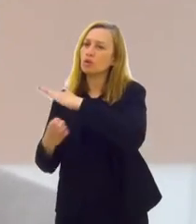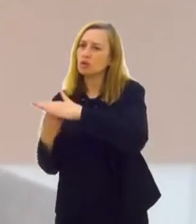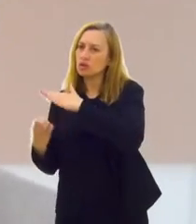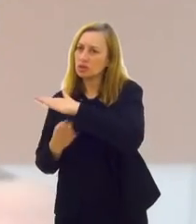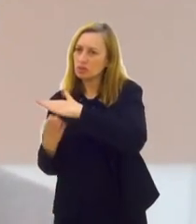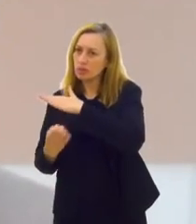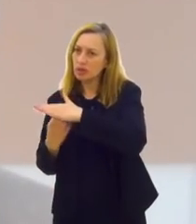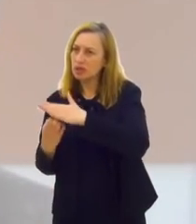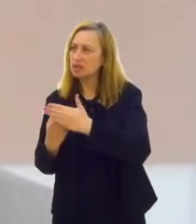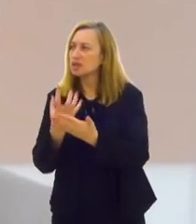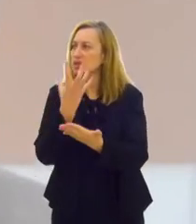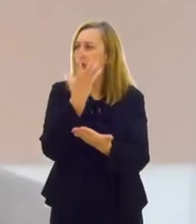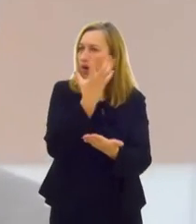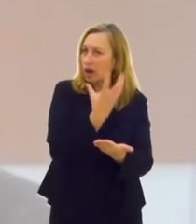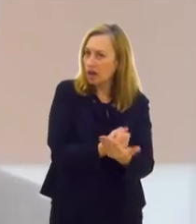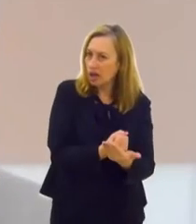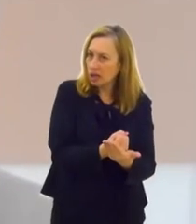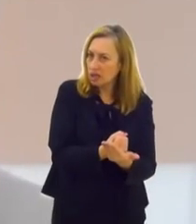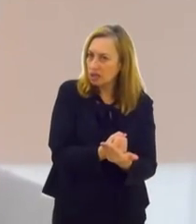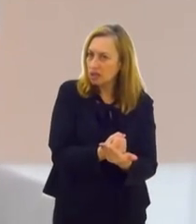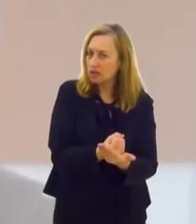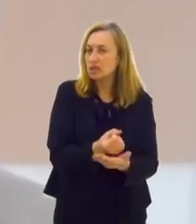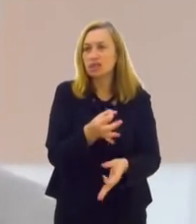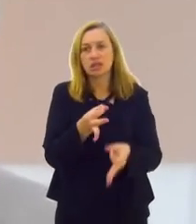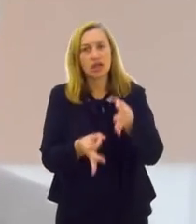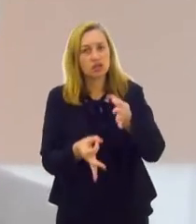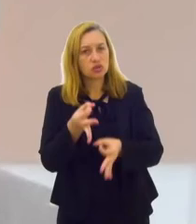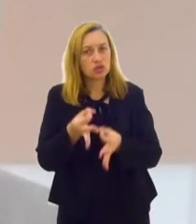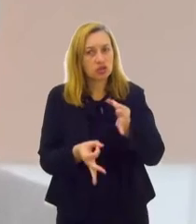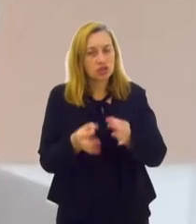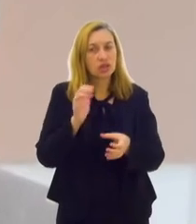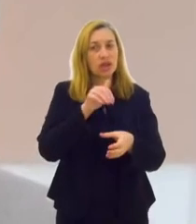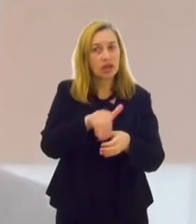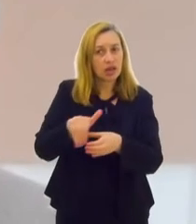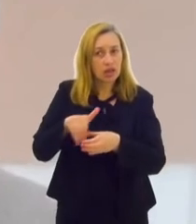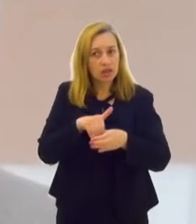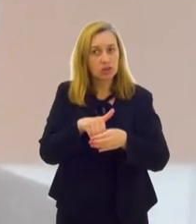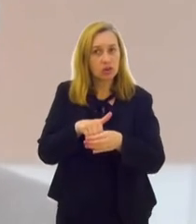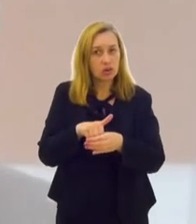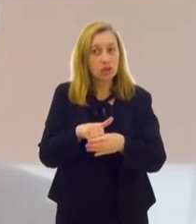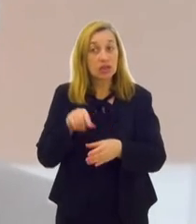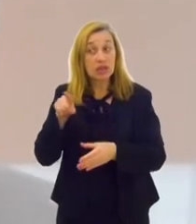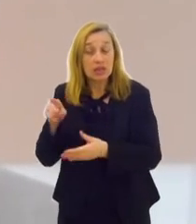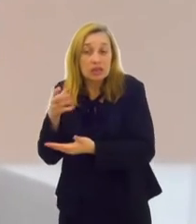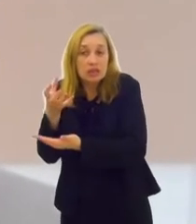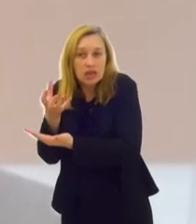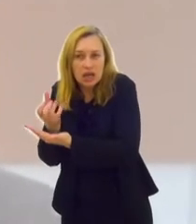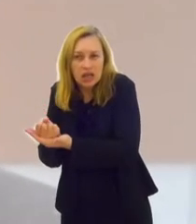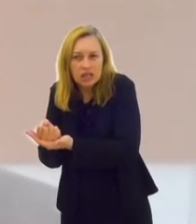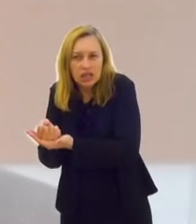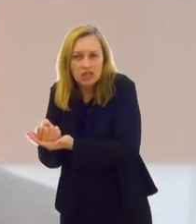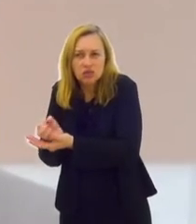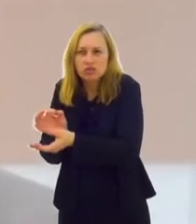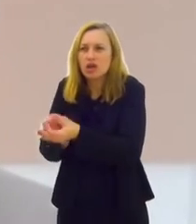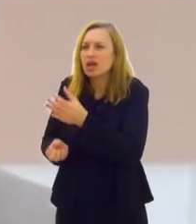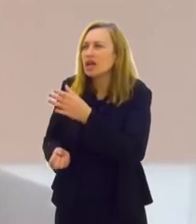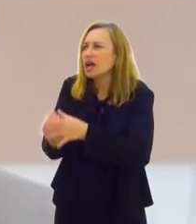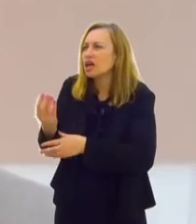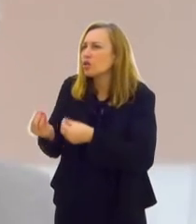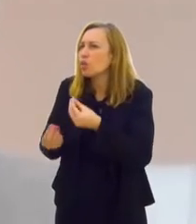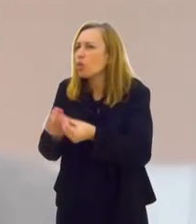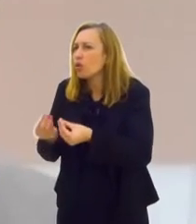empresas que são previamente cadastradas na Justiça Eleitoral. E esse cadastramento